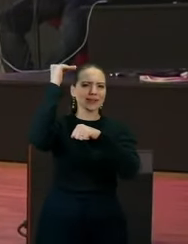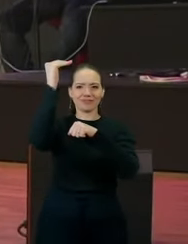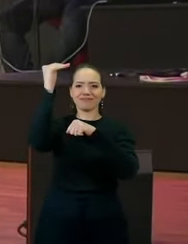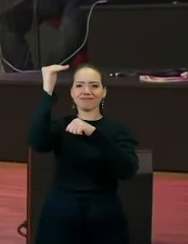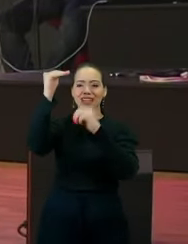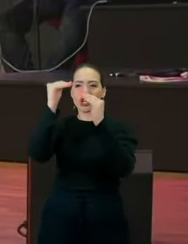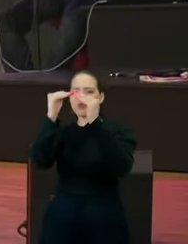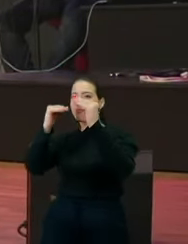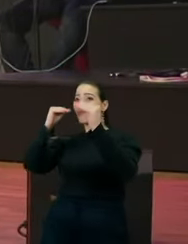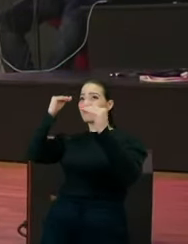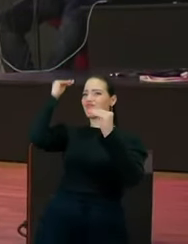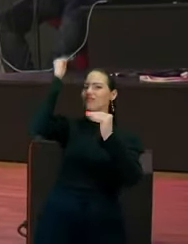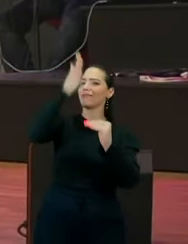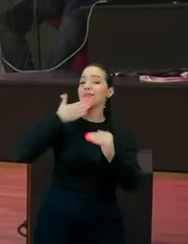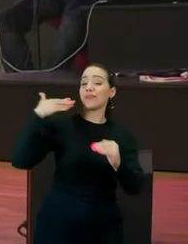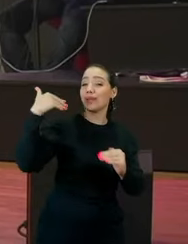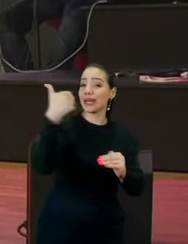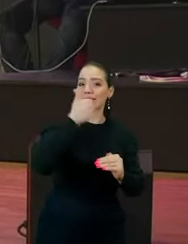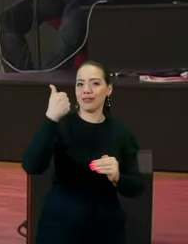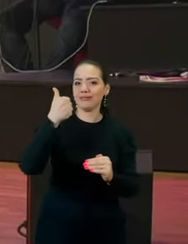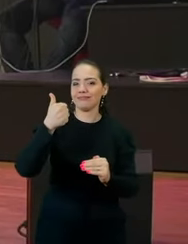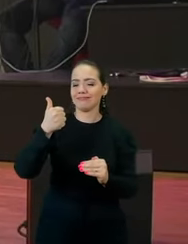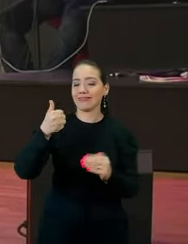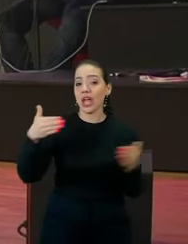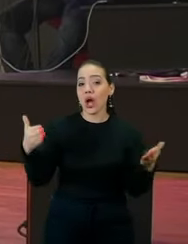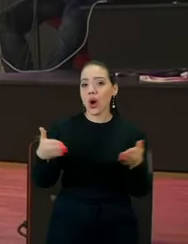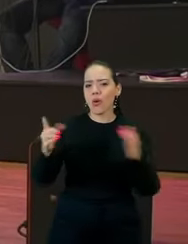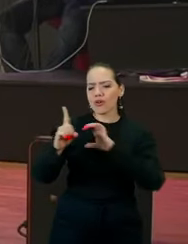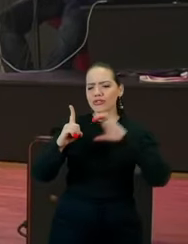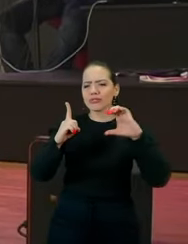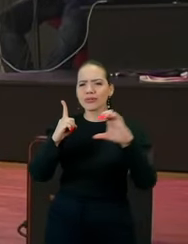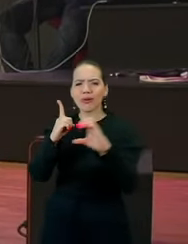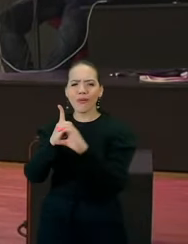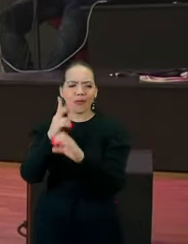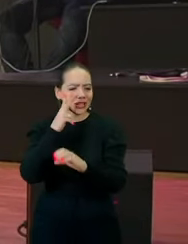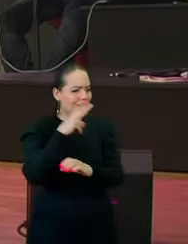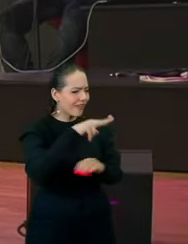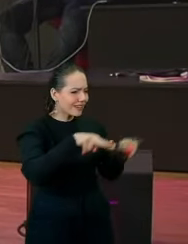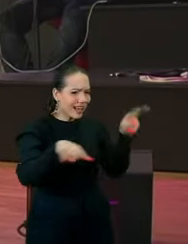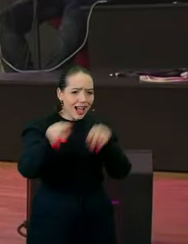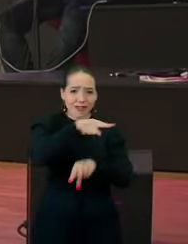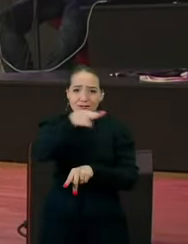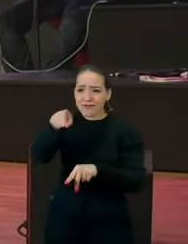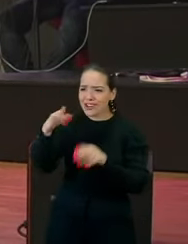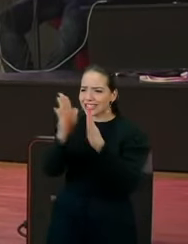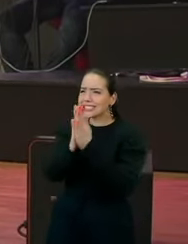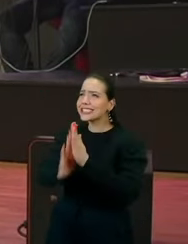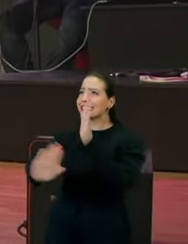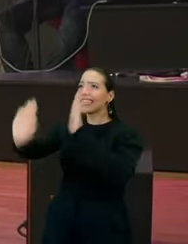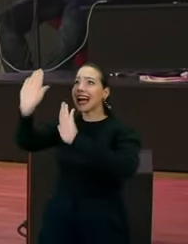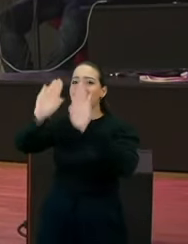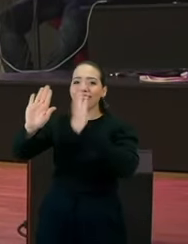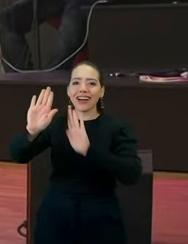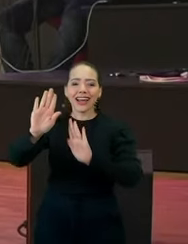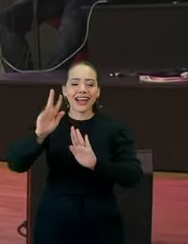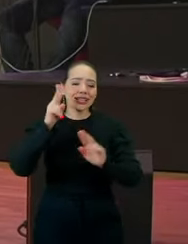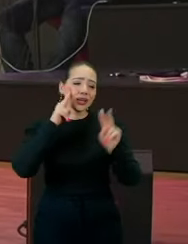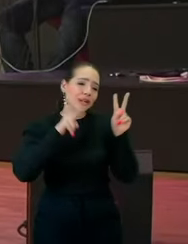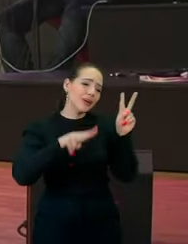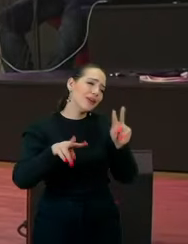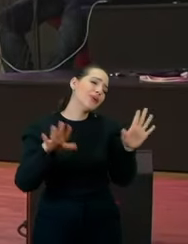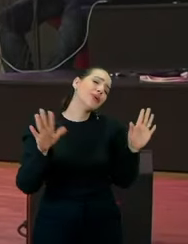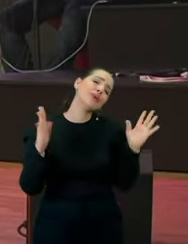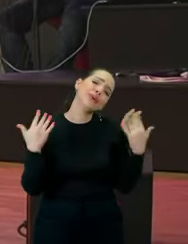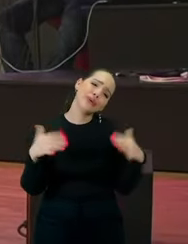vocês assim, dizendo assim, ai, se eu pudesse ficar aqui adorando a Deus a vida inteira. Mas a adoração, ela passa desse